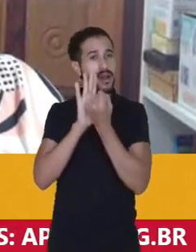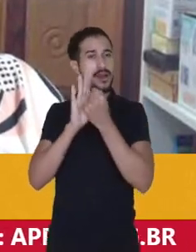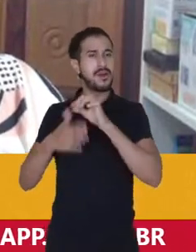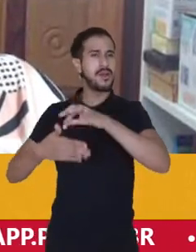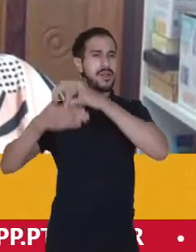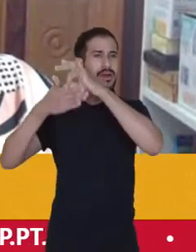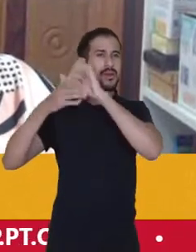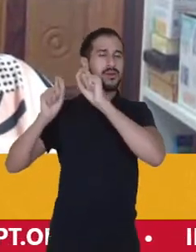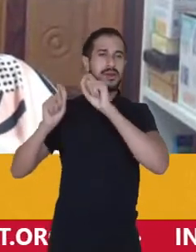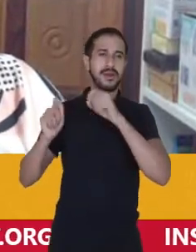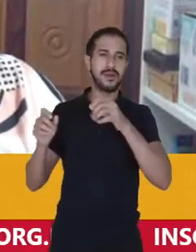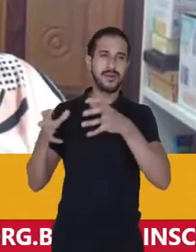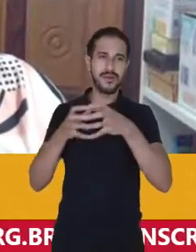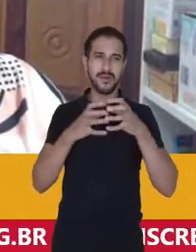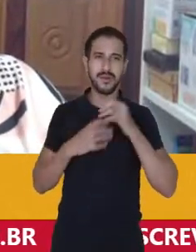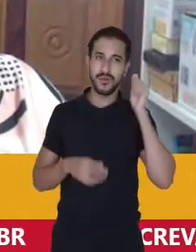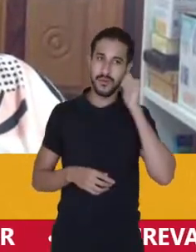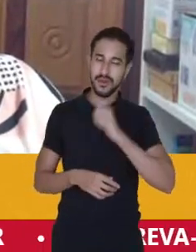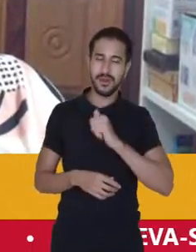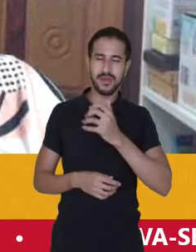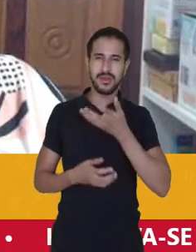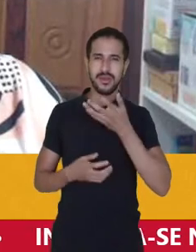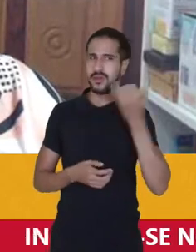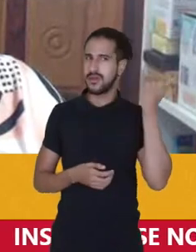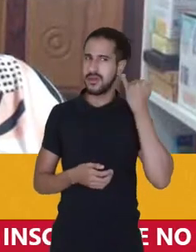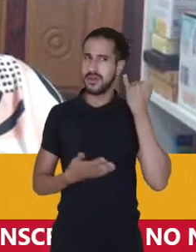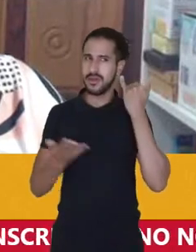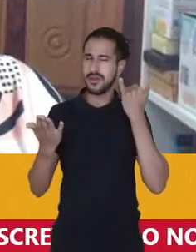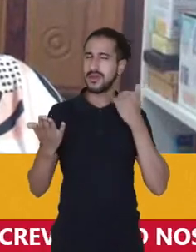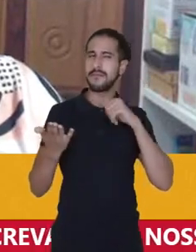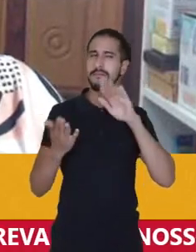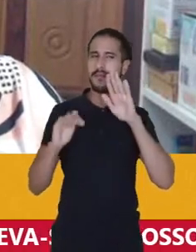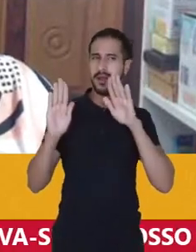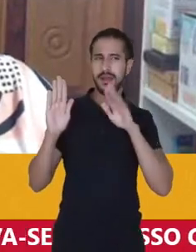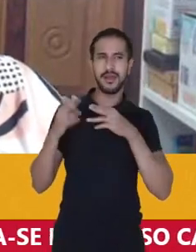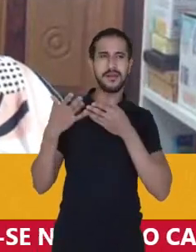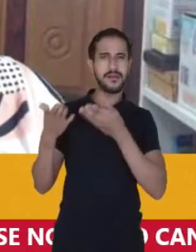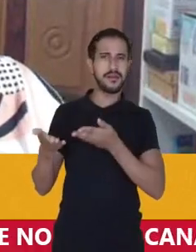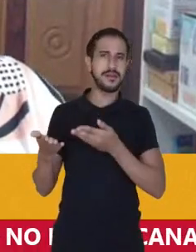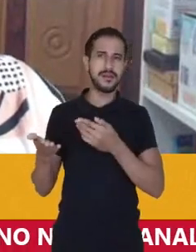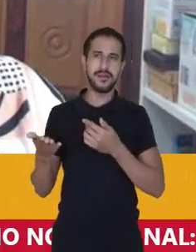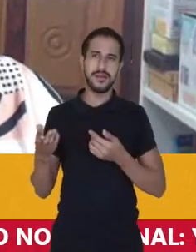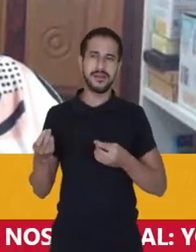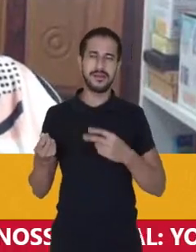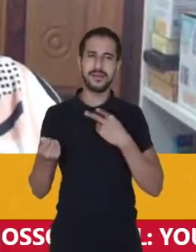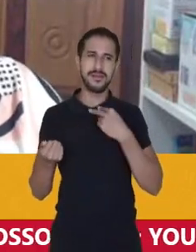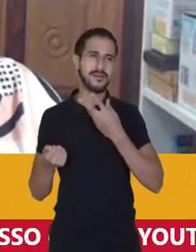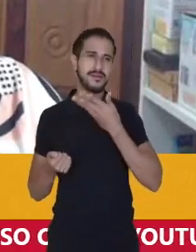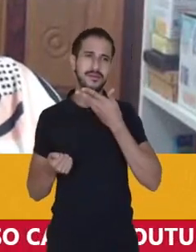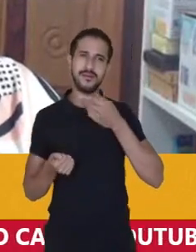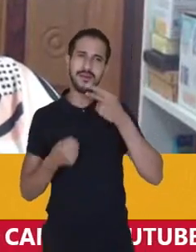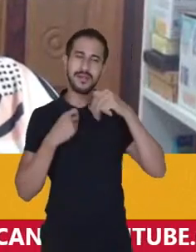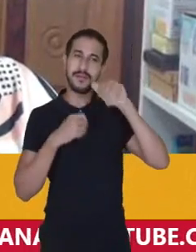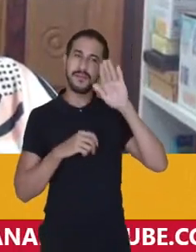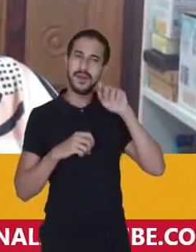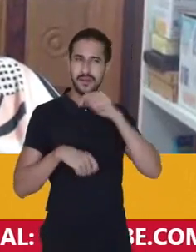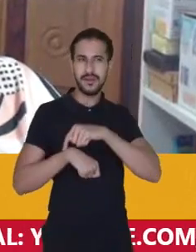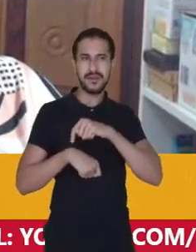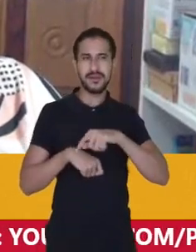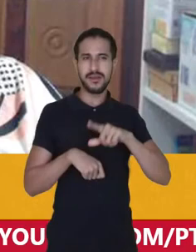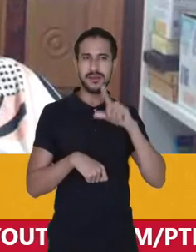liderança das mulheres, e queria te ouvir um pouco mais, você não pôde falar mais ali naquele